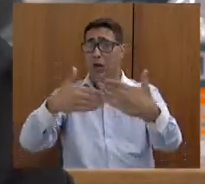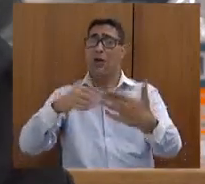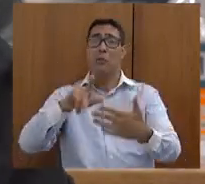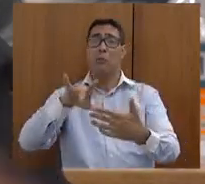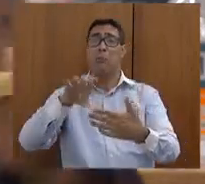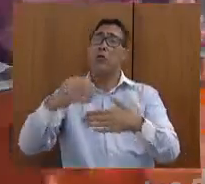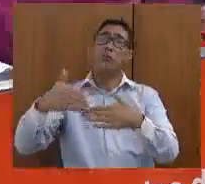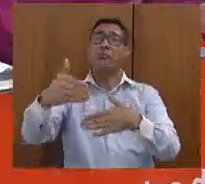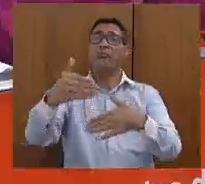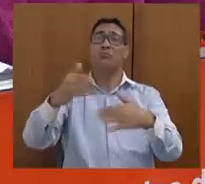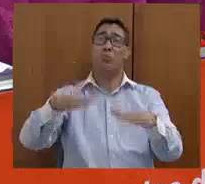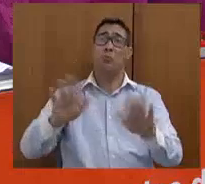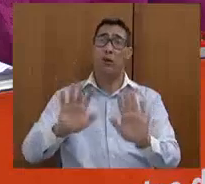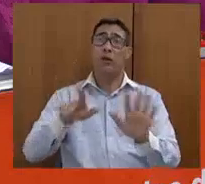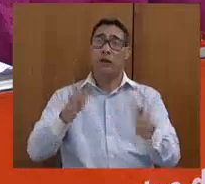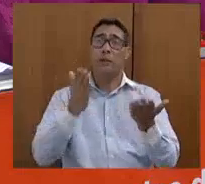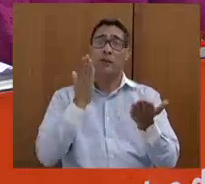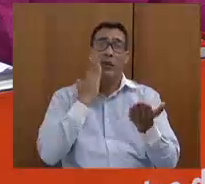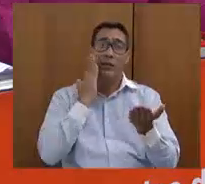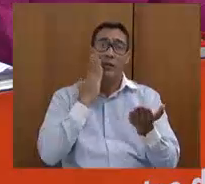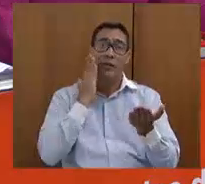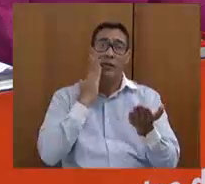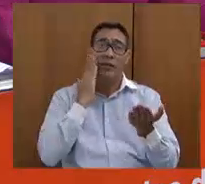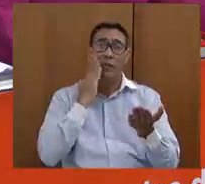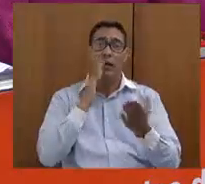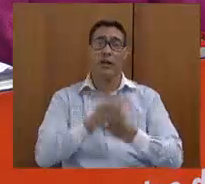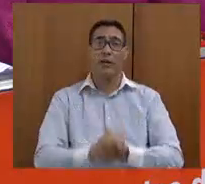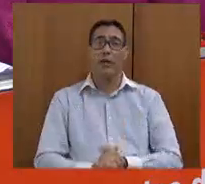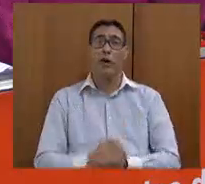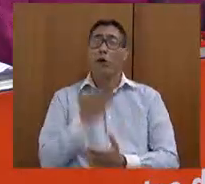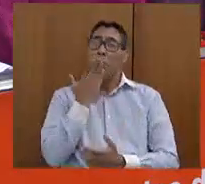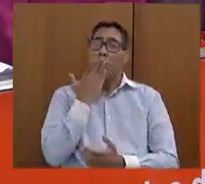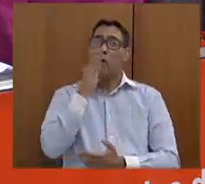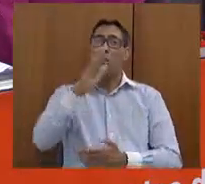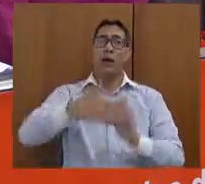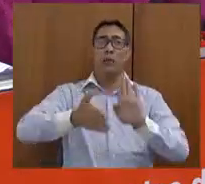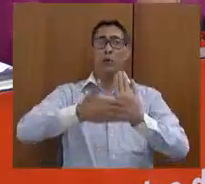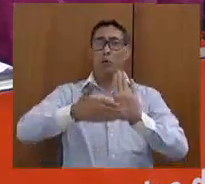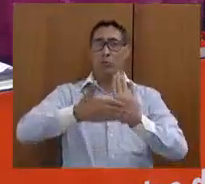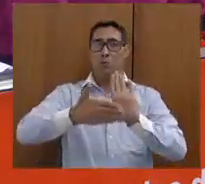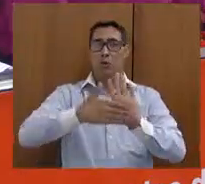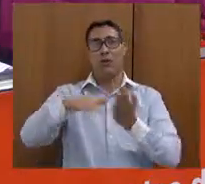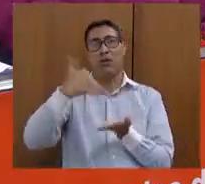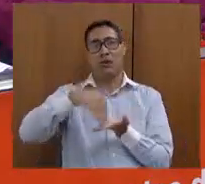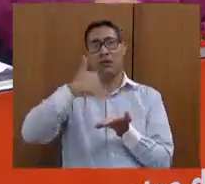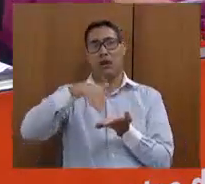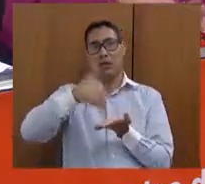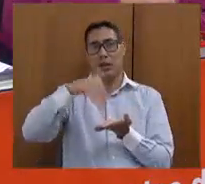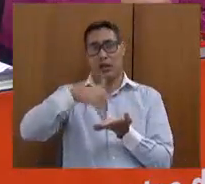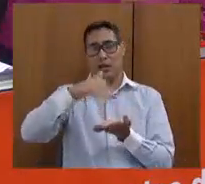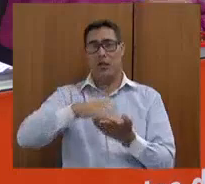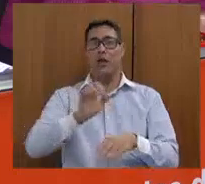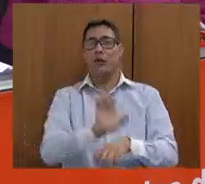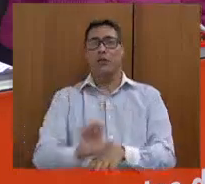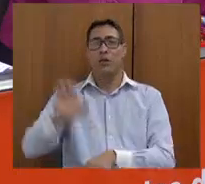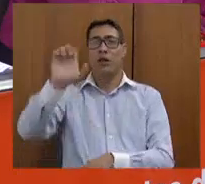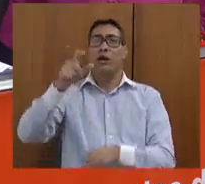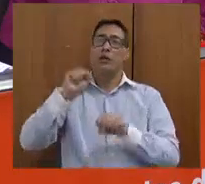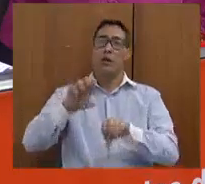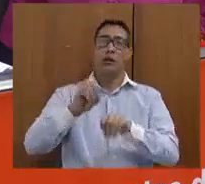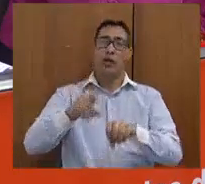piso seja pago Então eu queria saber de verdade Qual que é a proposta da Secretaria de Estado da Educação para